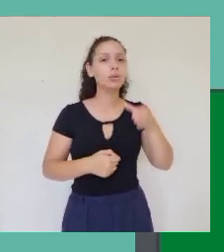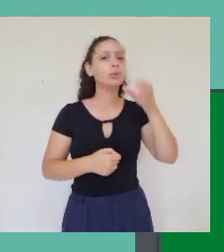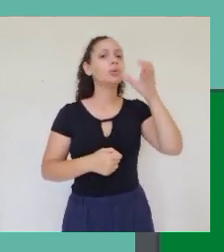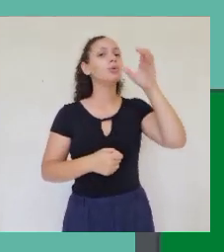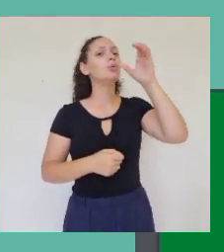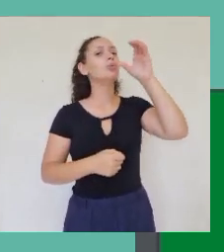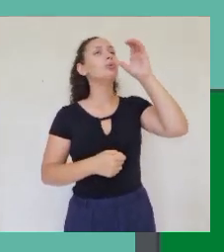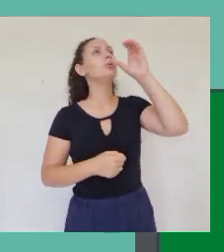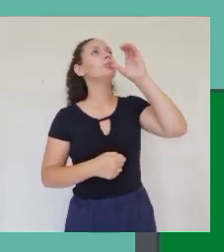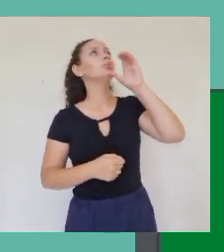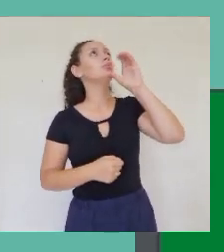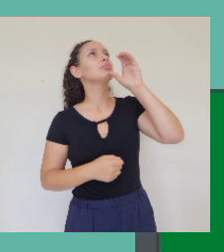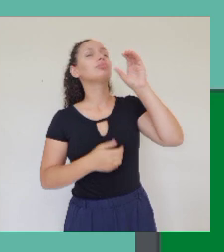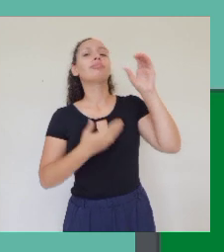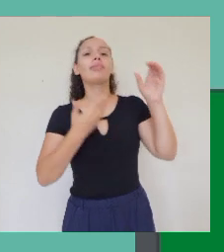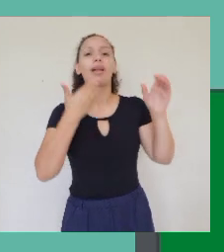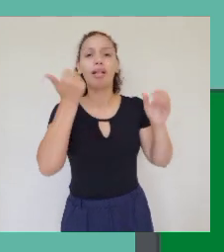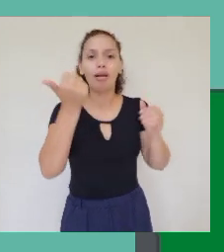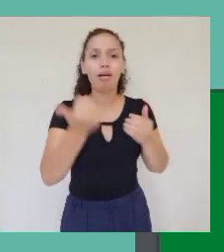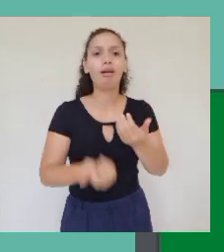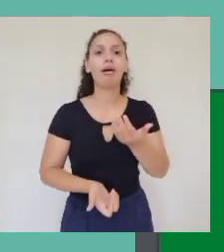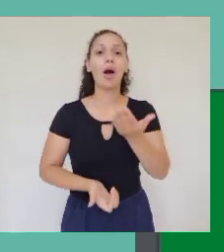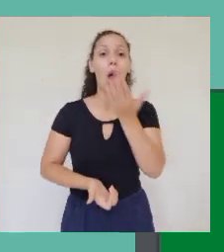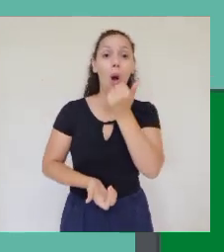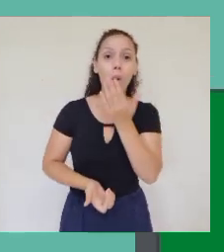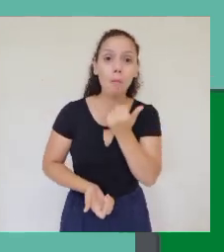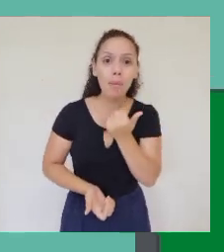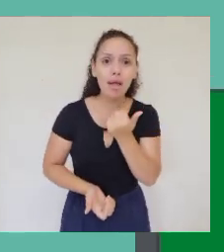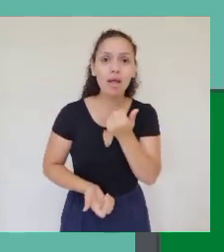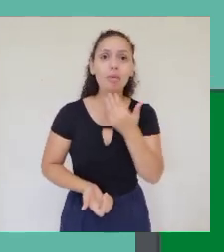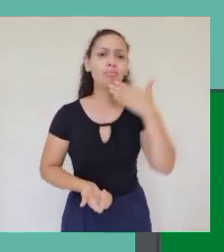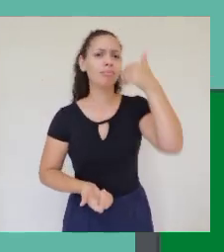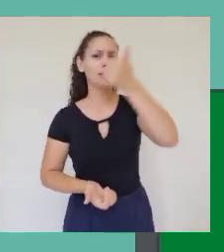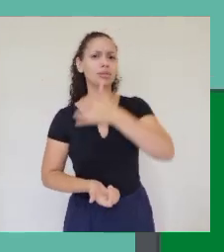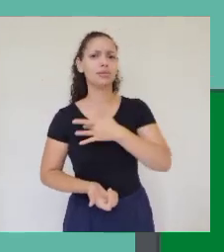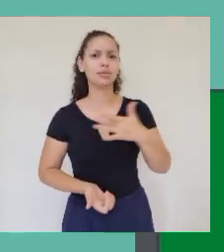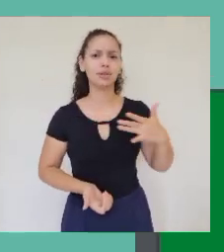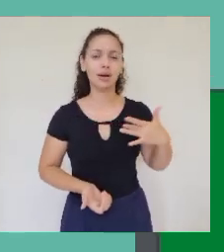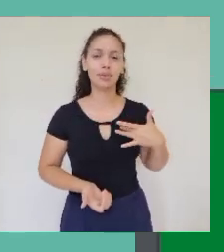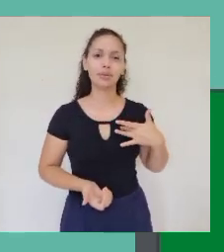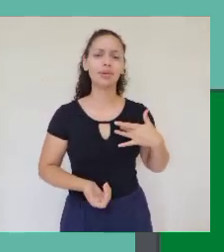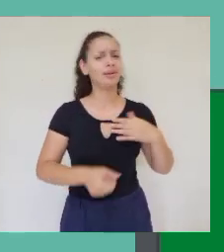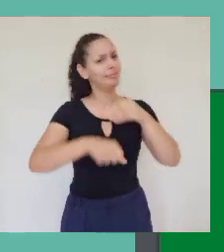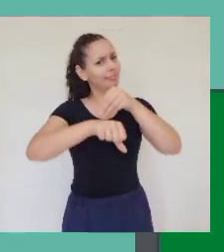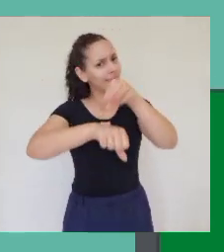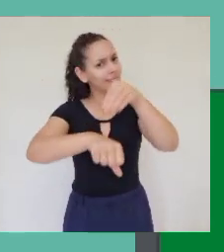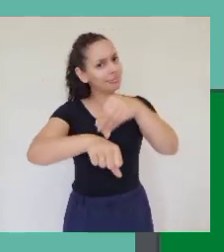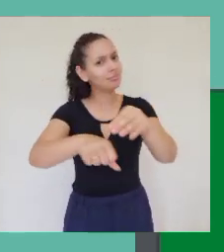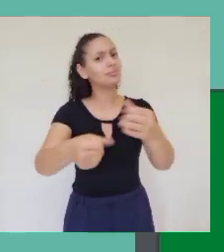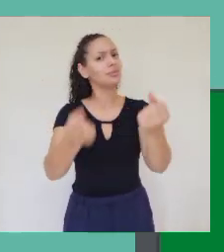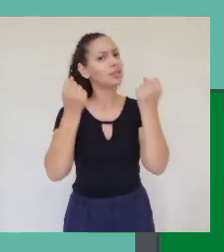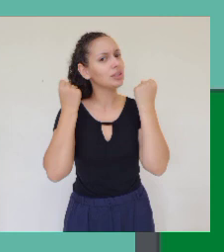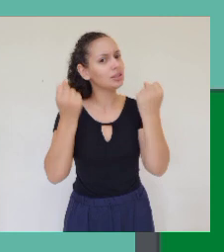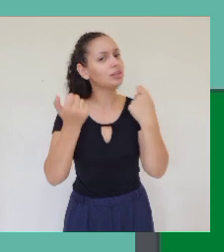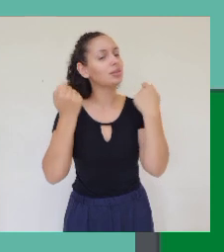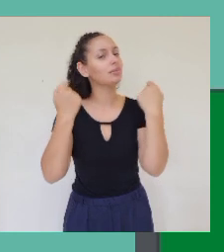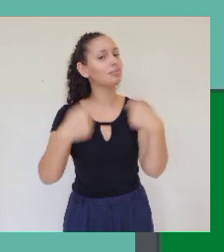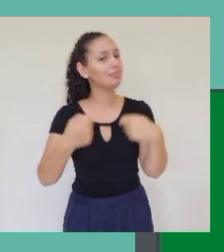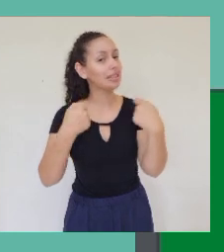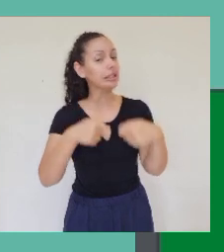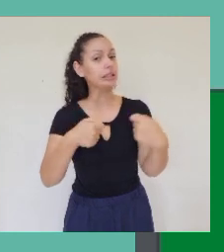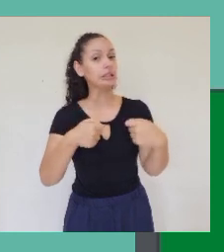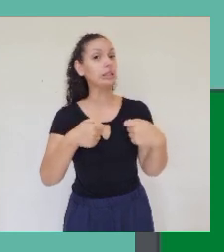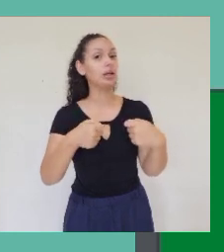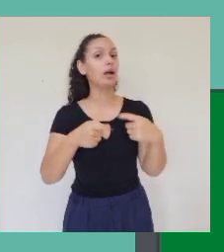melhor ou comer muito melhor, tá? Então eu sempre indico fazer uma prática de exercícios físicos, principalmente com um